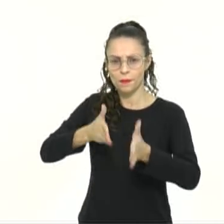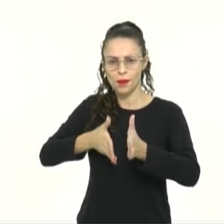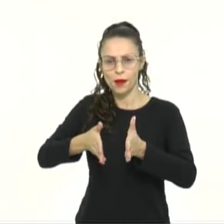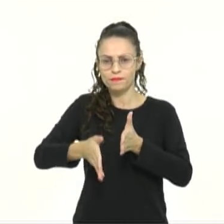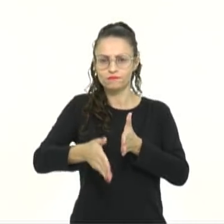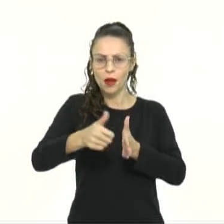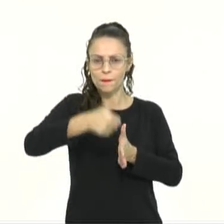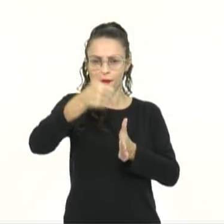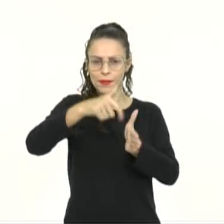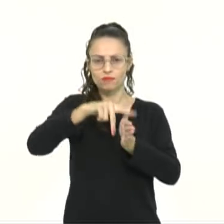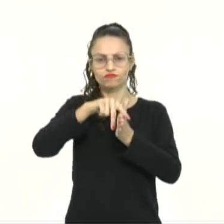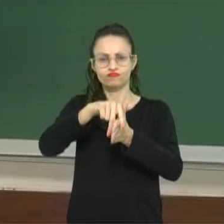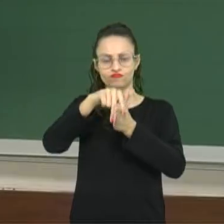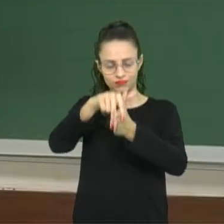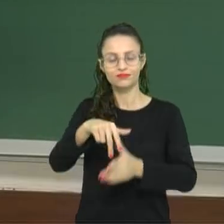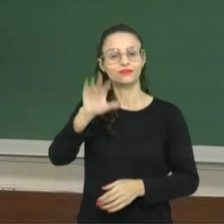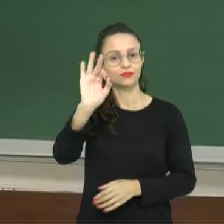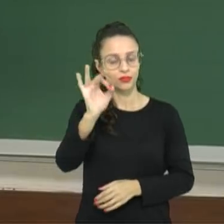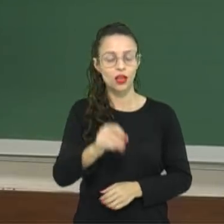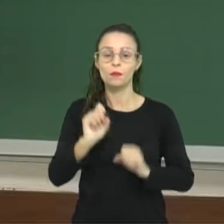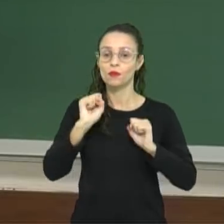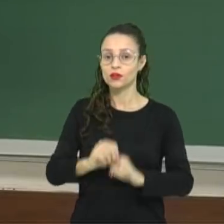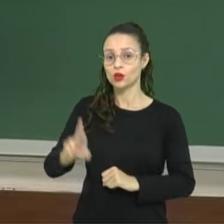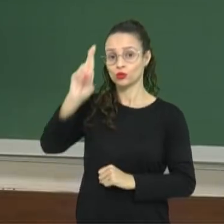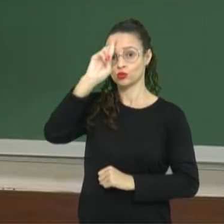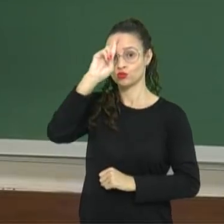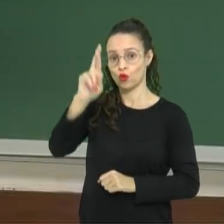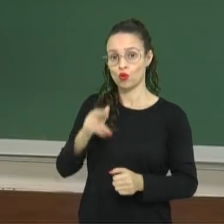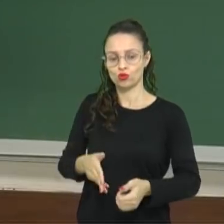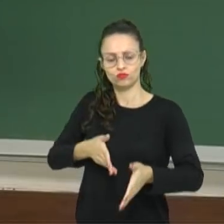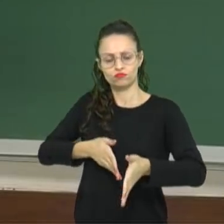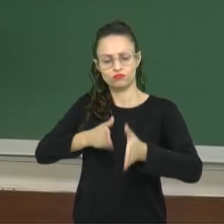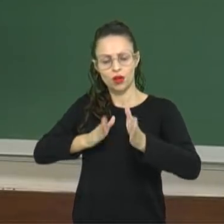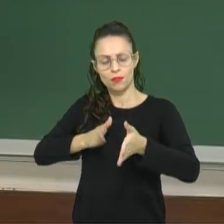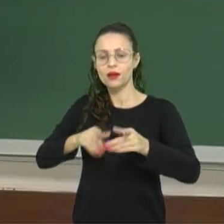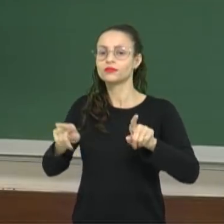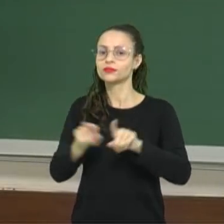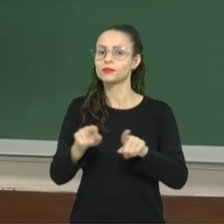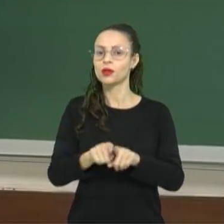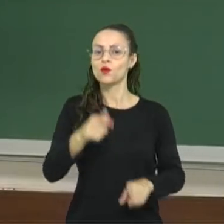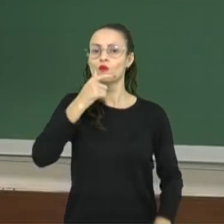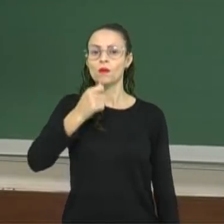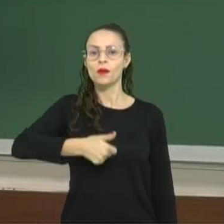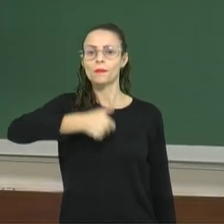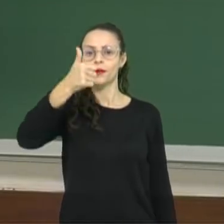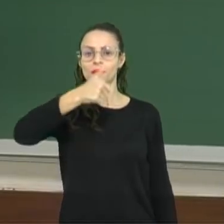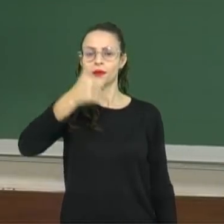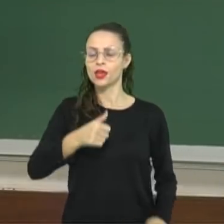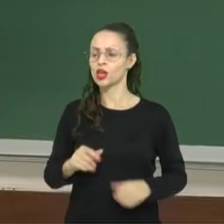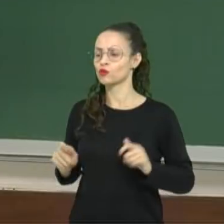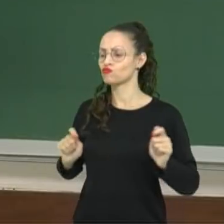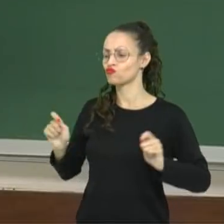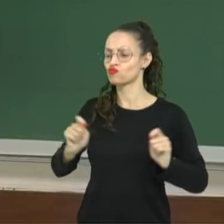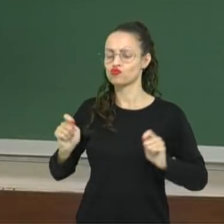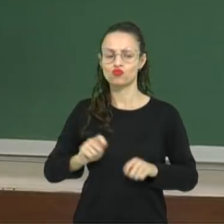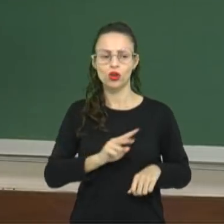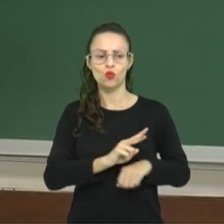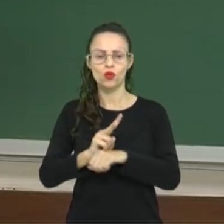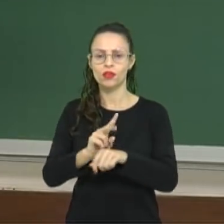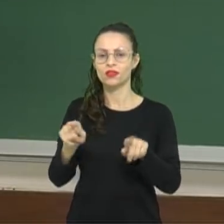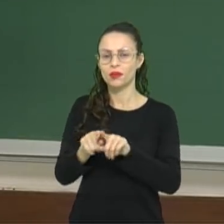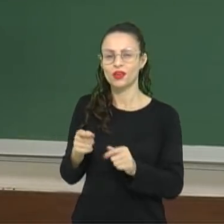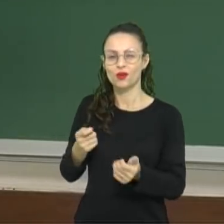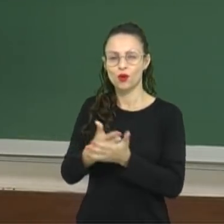aula? Poderia designar o dono da tropa, mas também o capataz, o peão, aquele que conduzia ou que